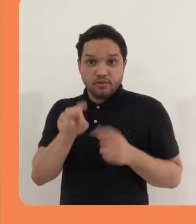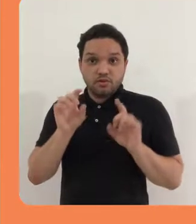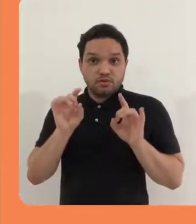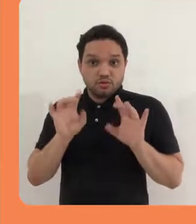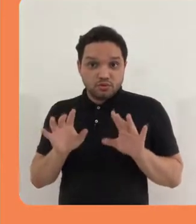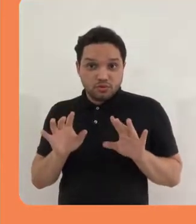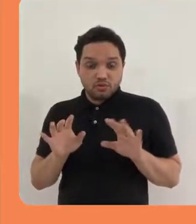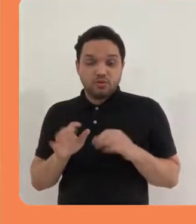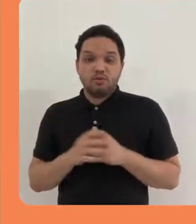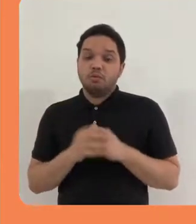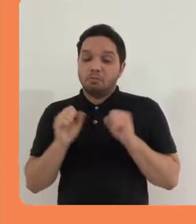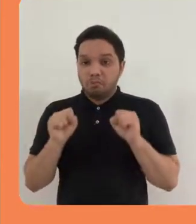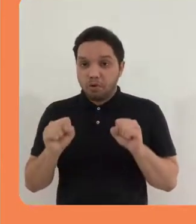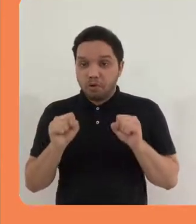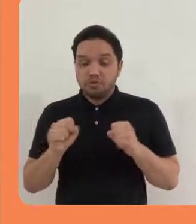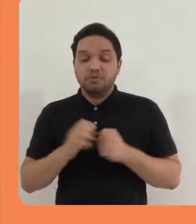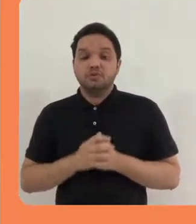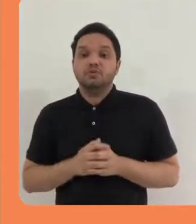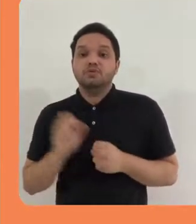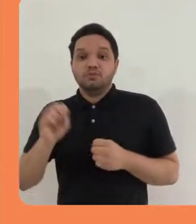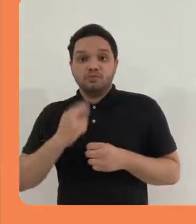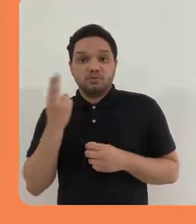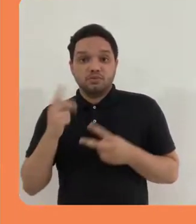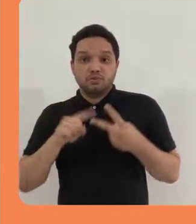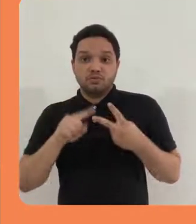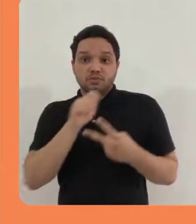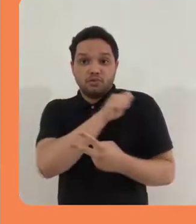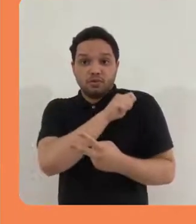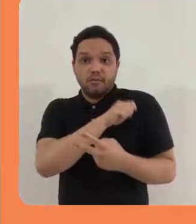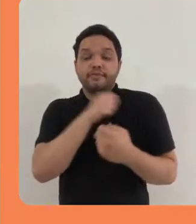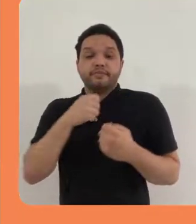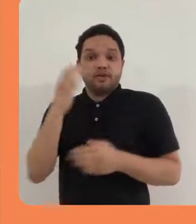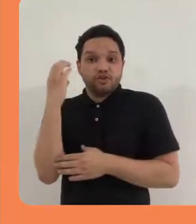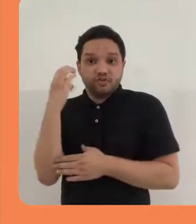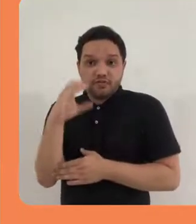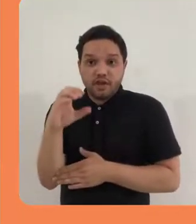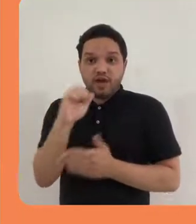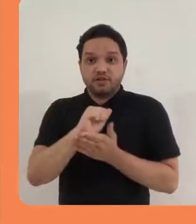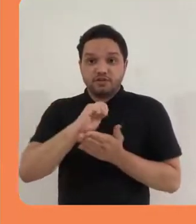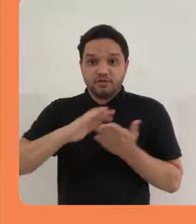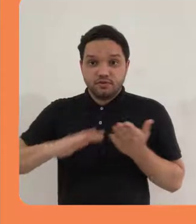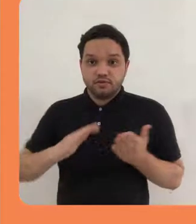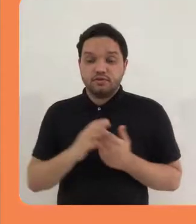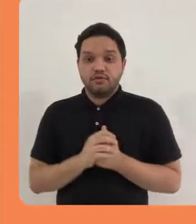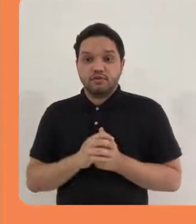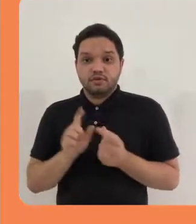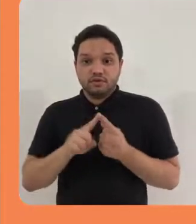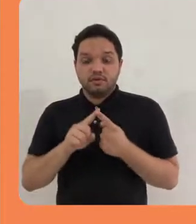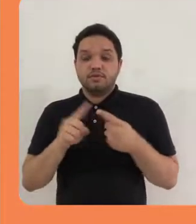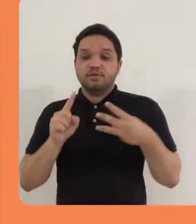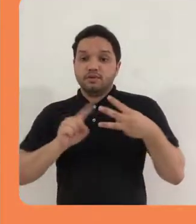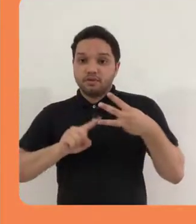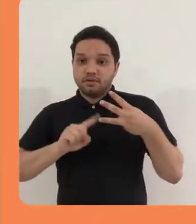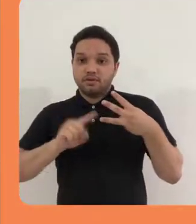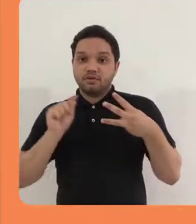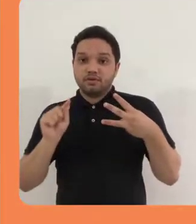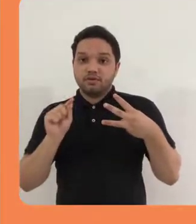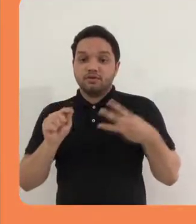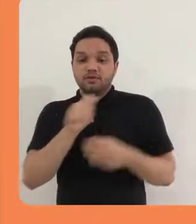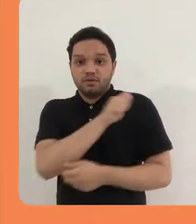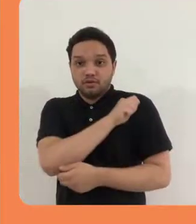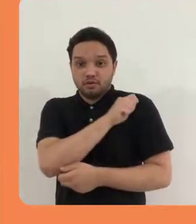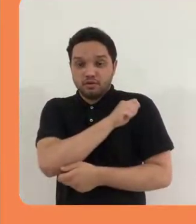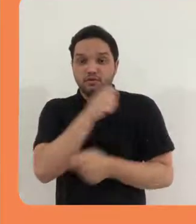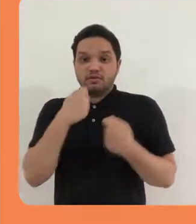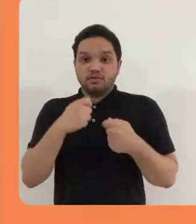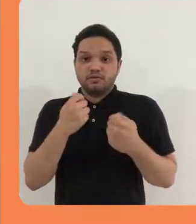regras aqui que é o estudante precisa visualizar apenas poderia ser isso só isso ou o estudante precisa